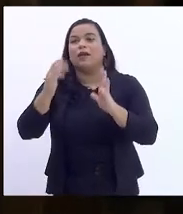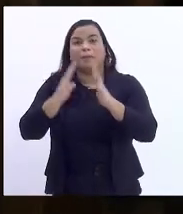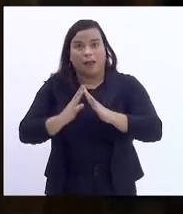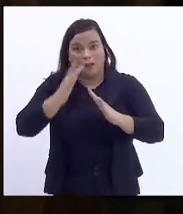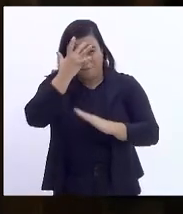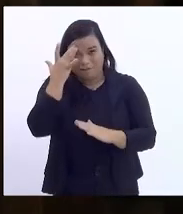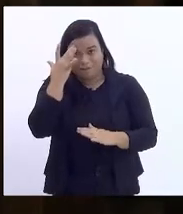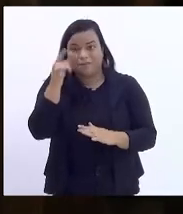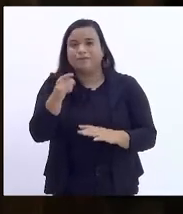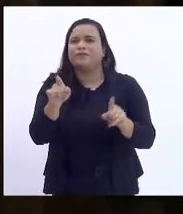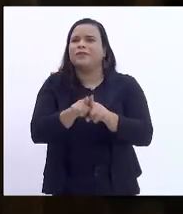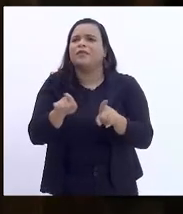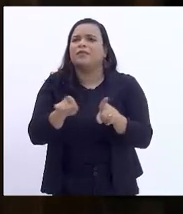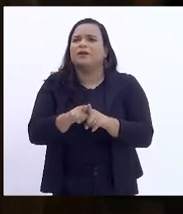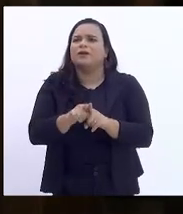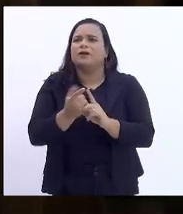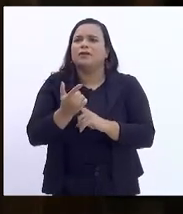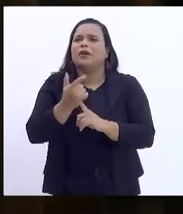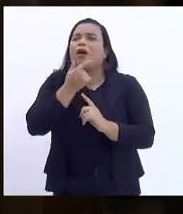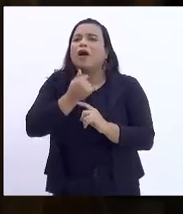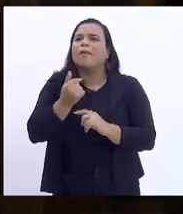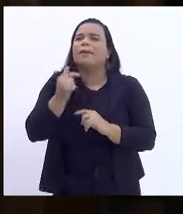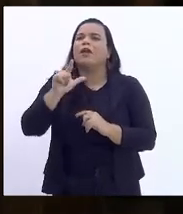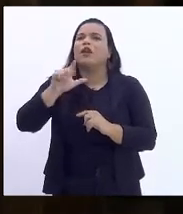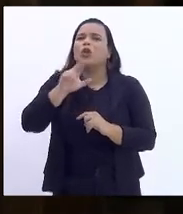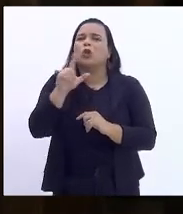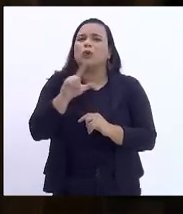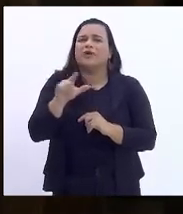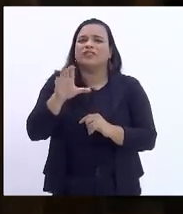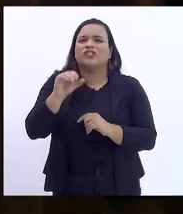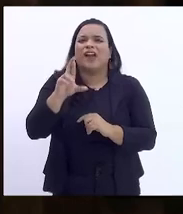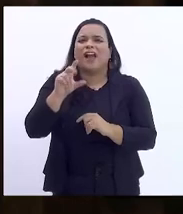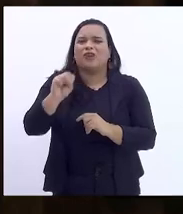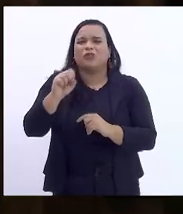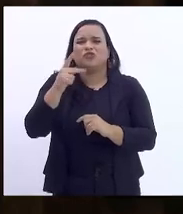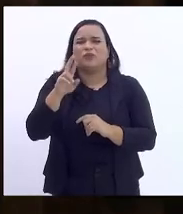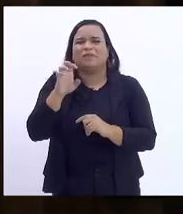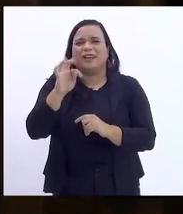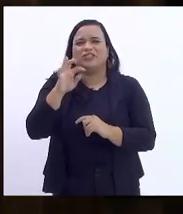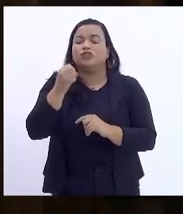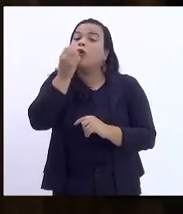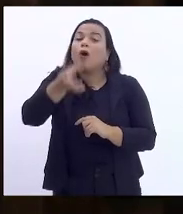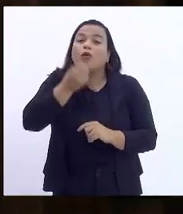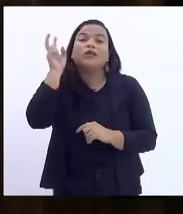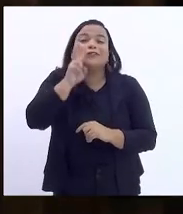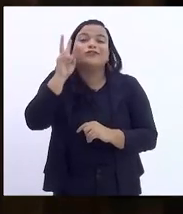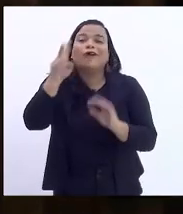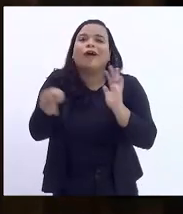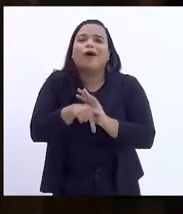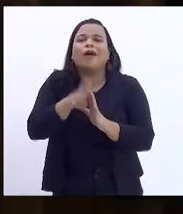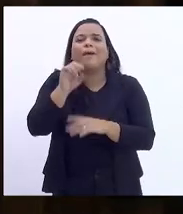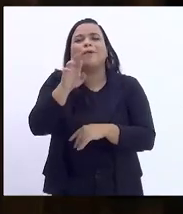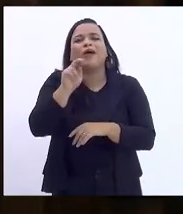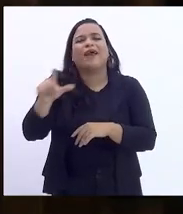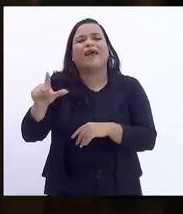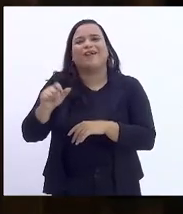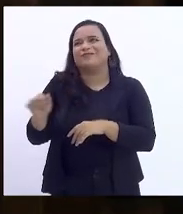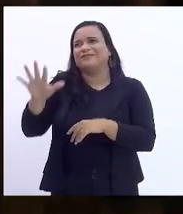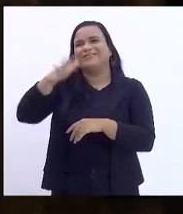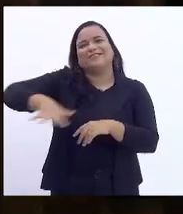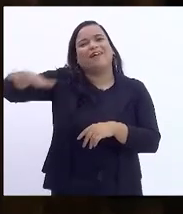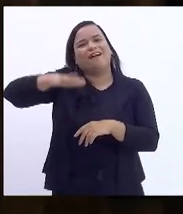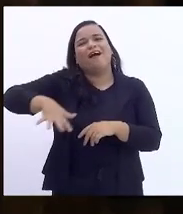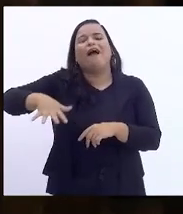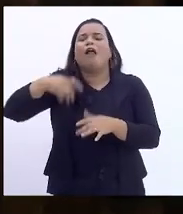morador prefaciado por Luís Carlos Prestes né que contar conta a história do Borel né as lutas do povo do Borel